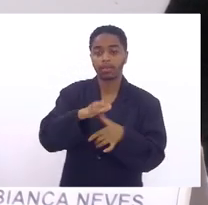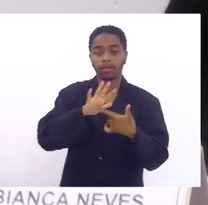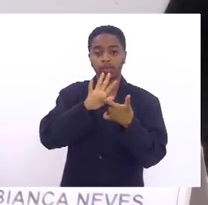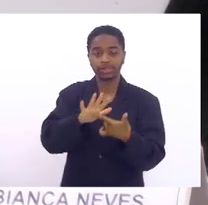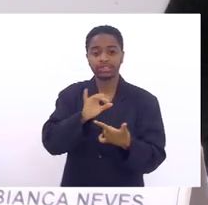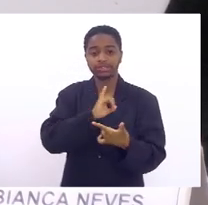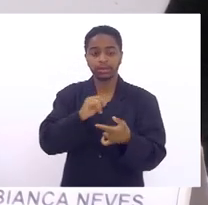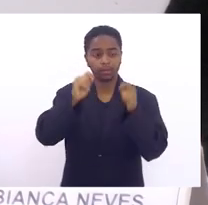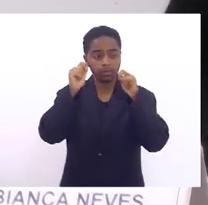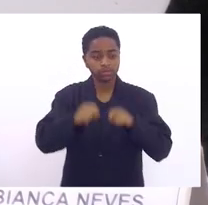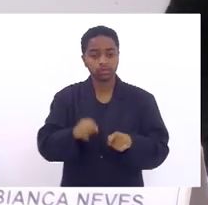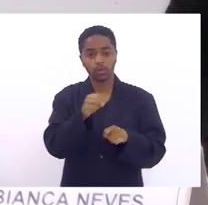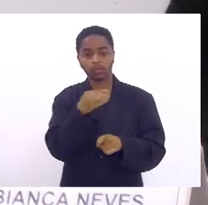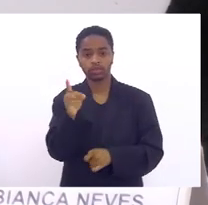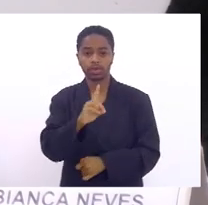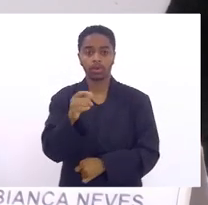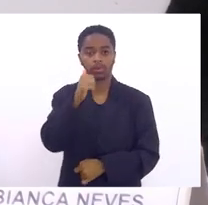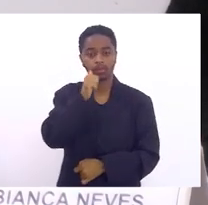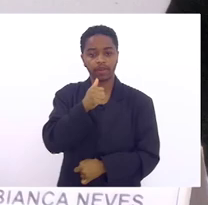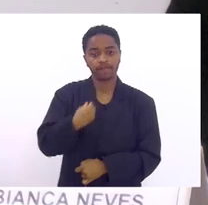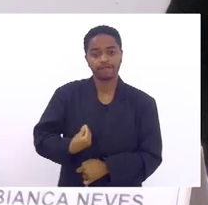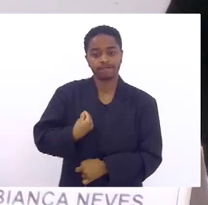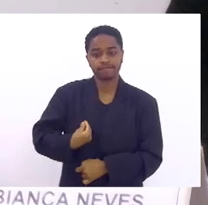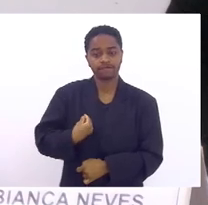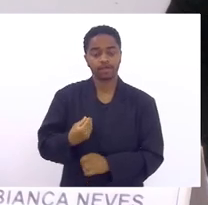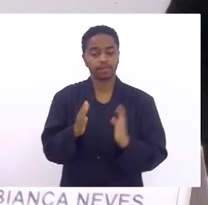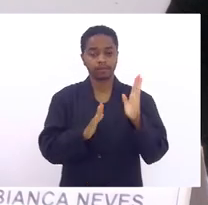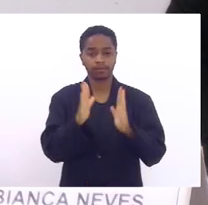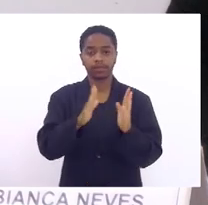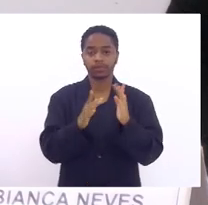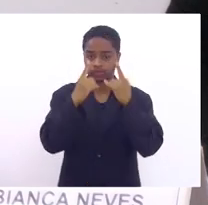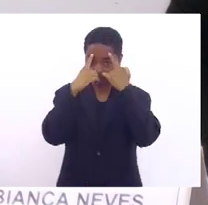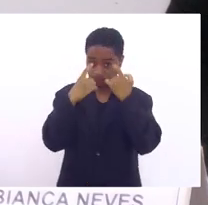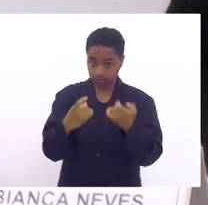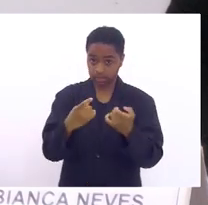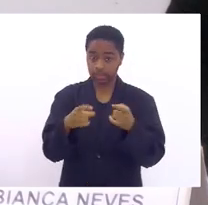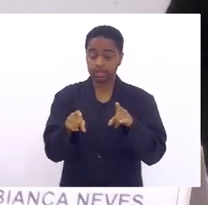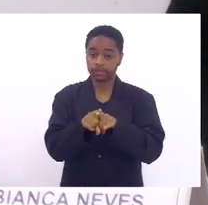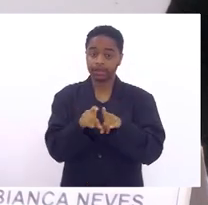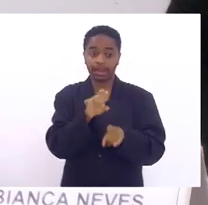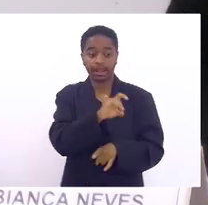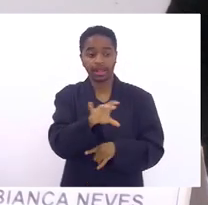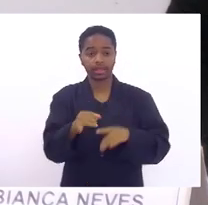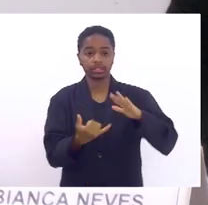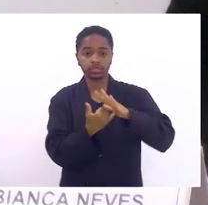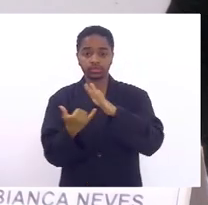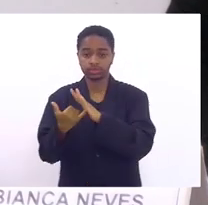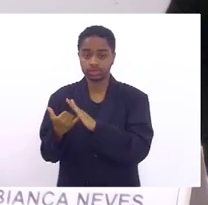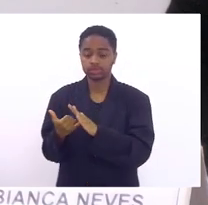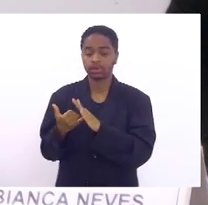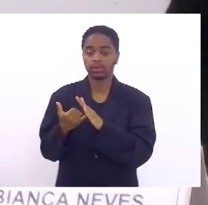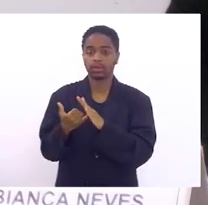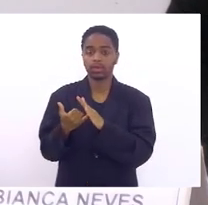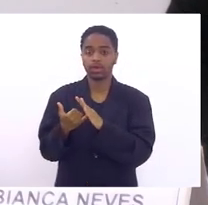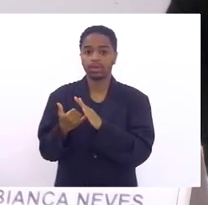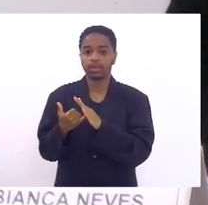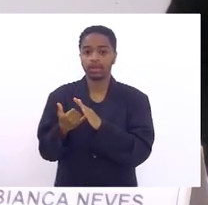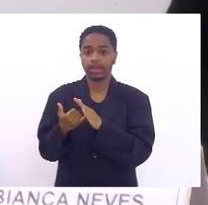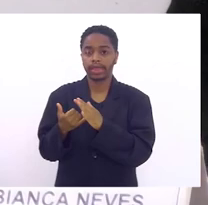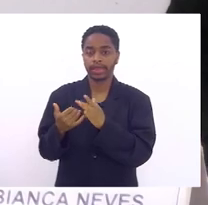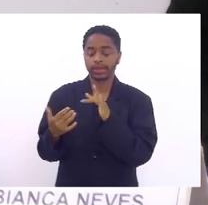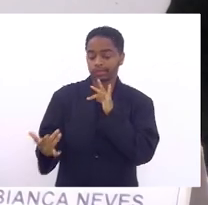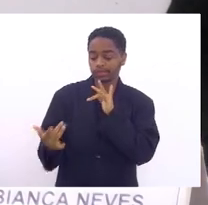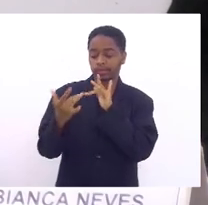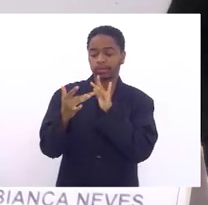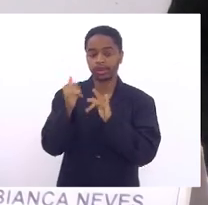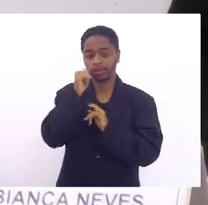viverem livres de violências e violações cada instituição chega até nós por um motivo cada mulher também mas